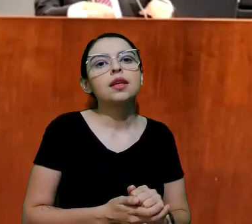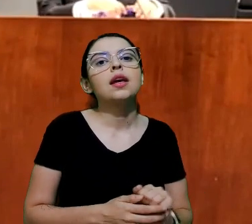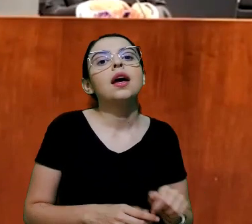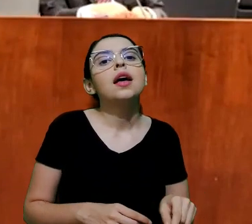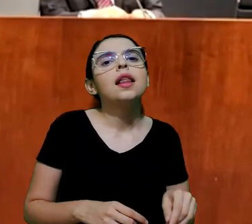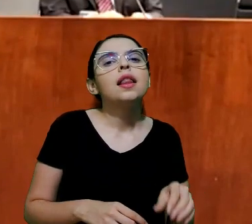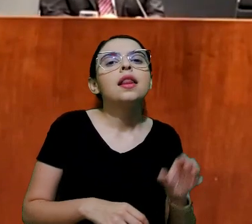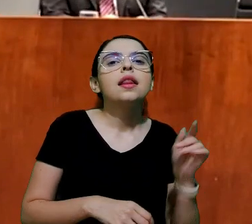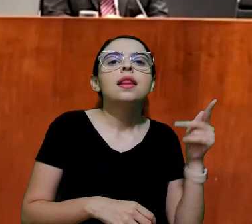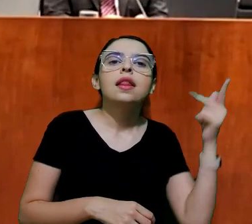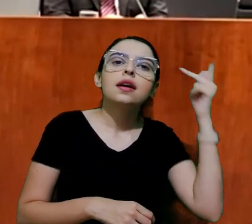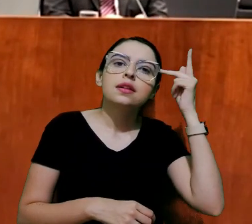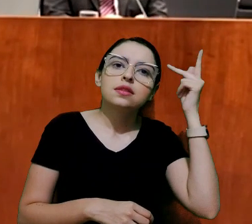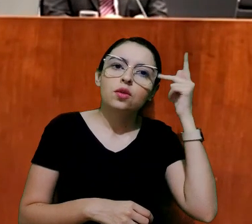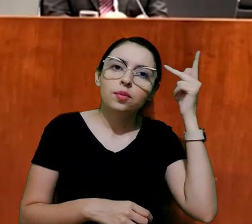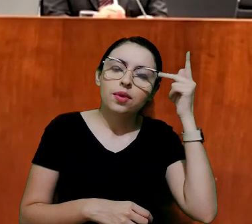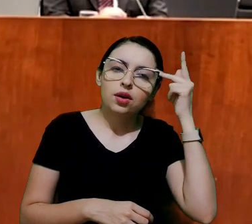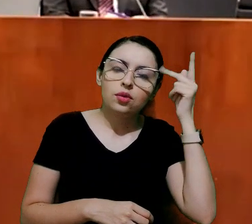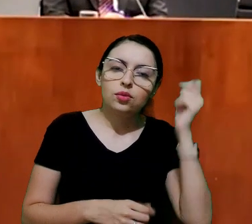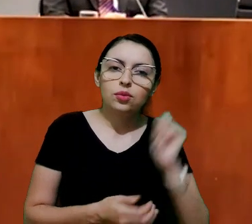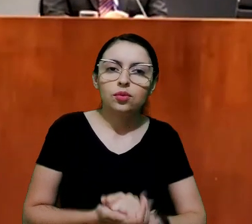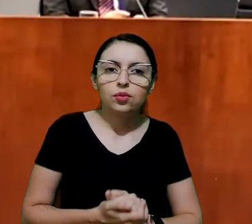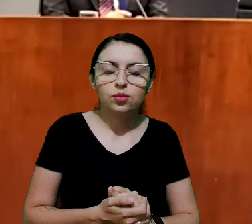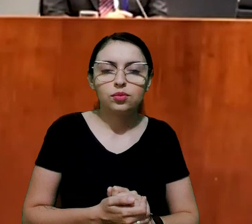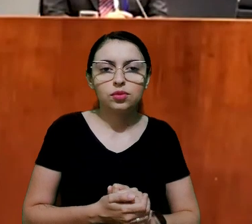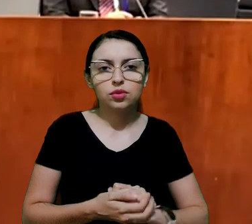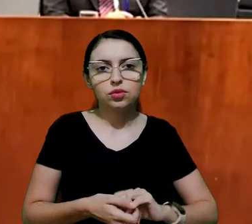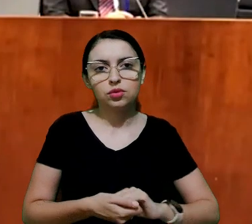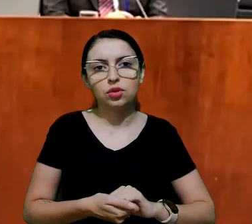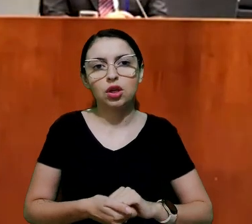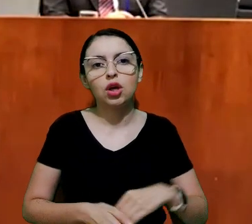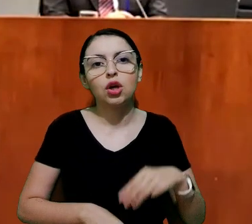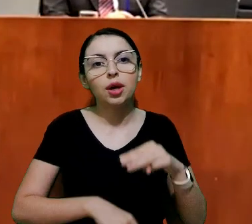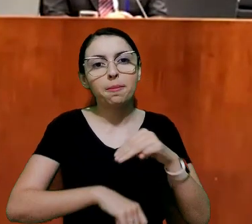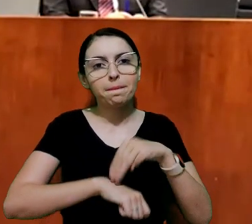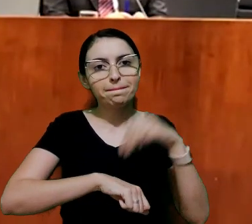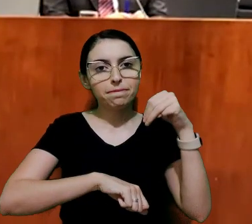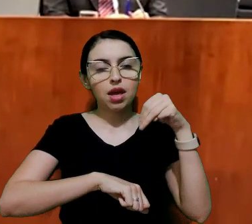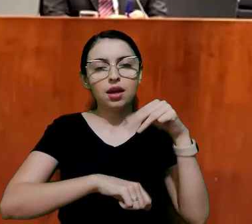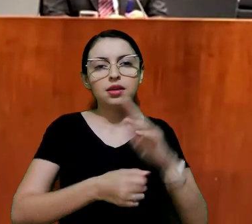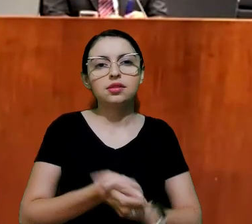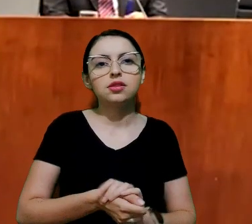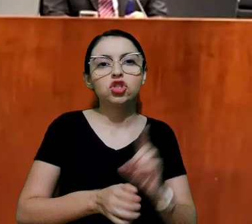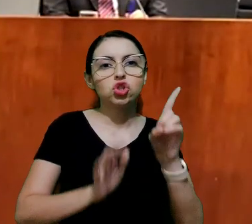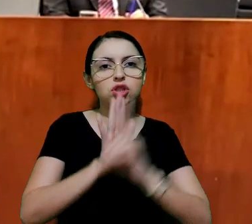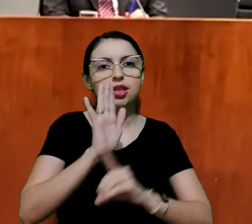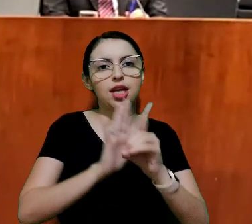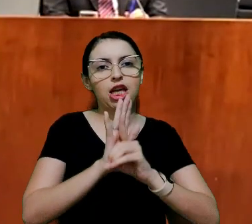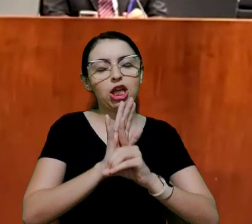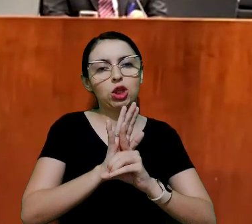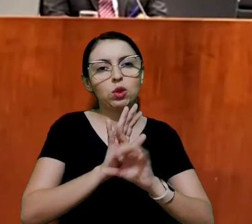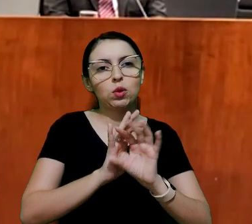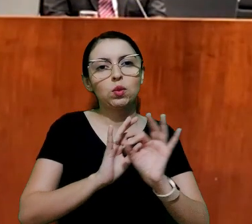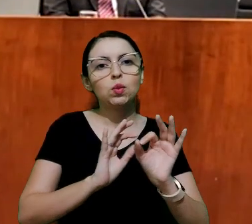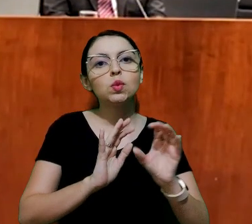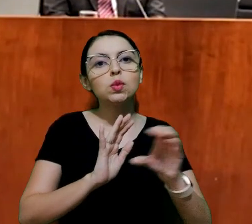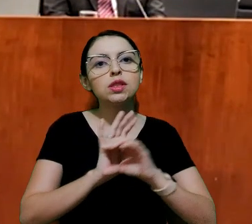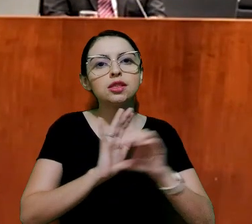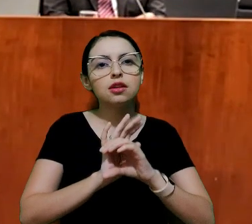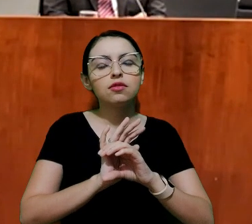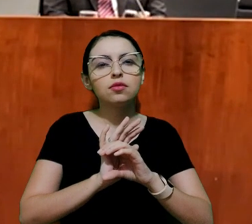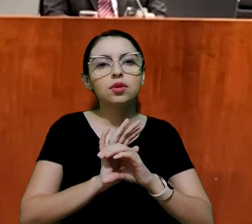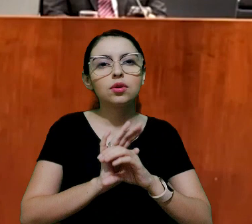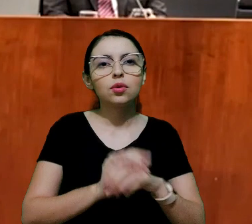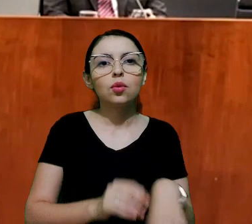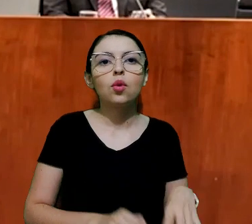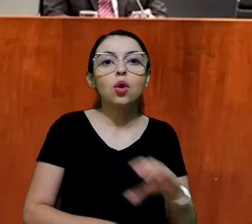Paulo, instituição onde ela obteve os títulos de doutora e mestre em Direito Civil, é coordenadora acadêmica do